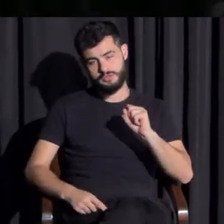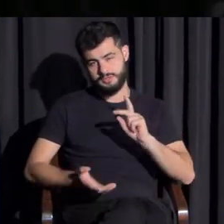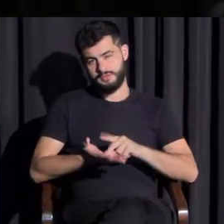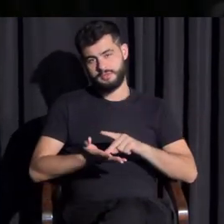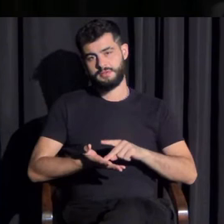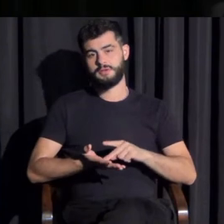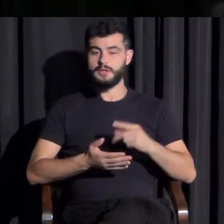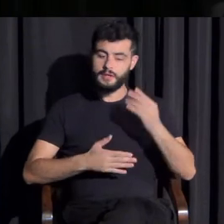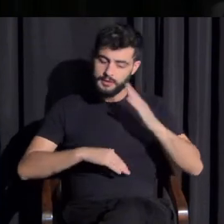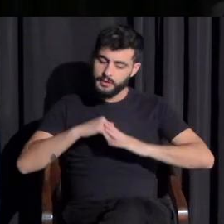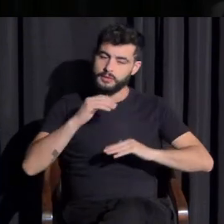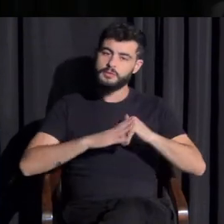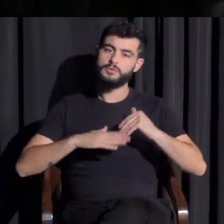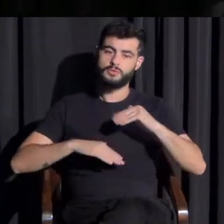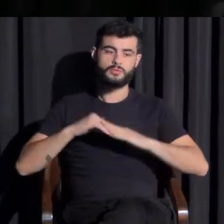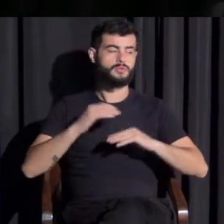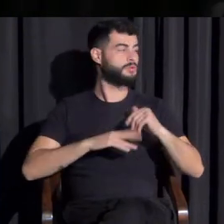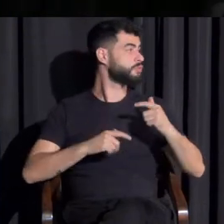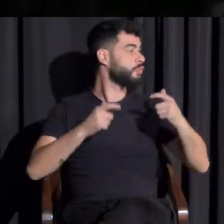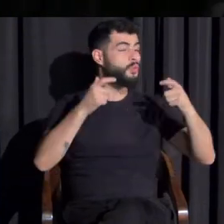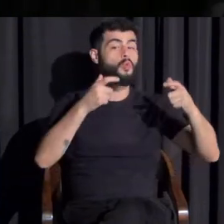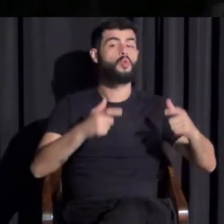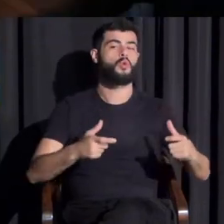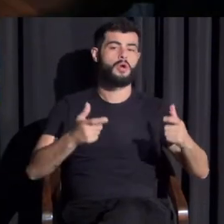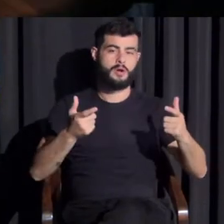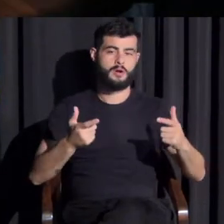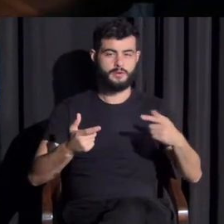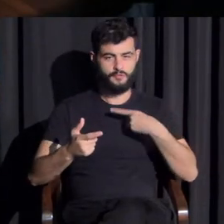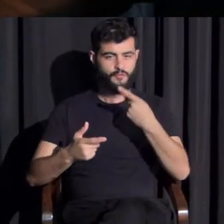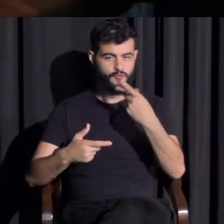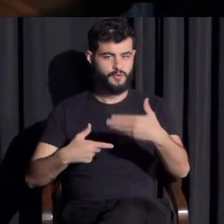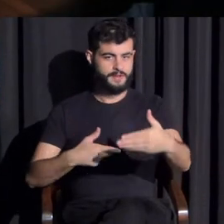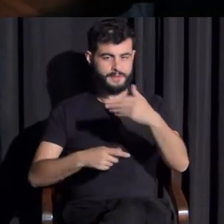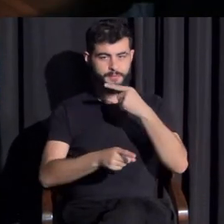construção desse mesmo lugar daqui a pouquinho. Bom, vamos lá?